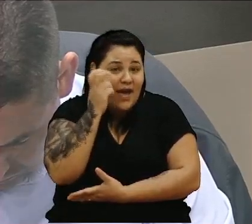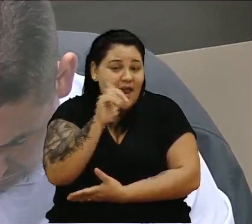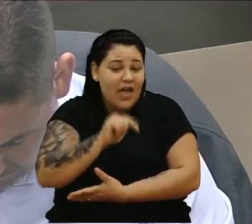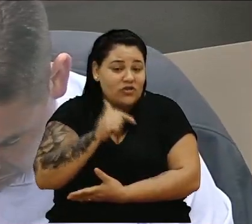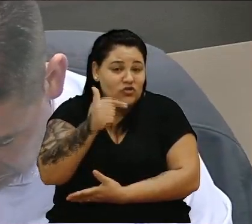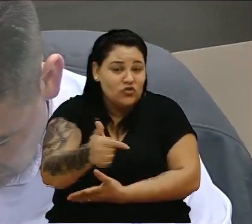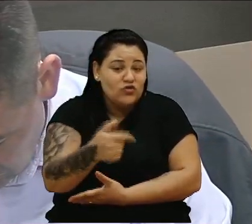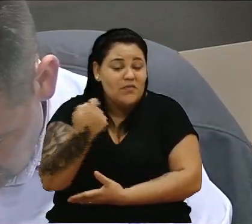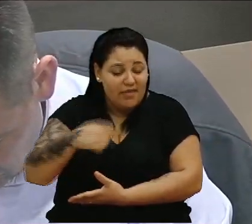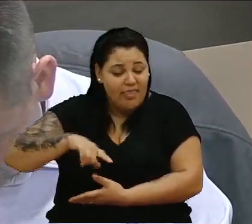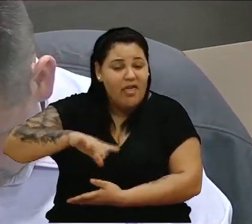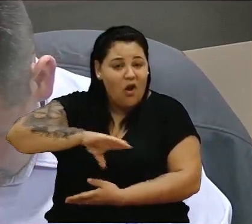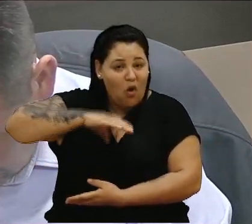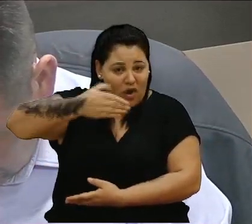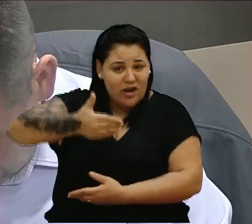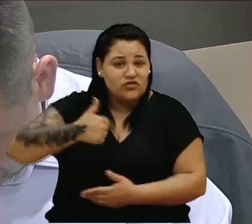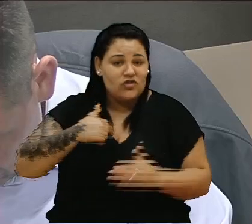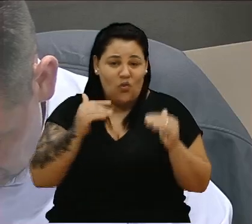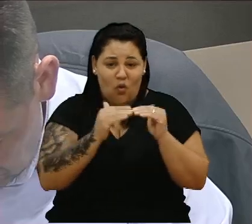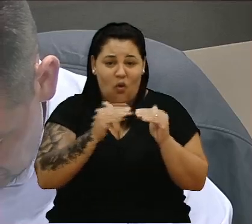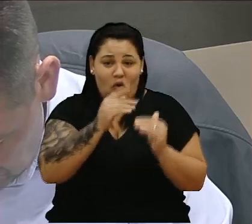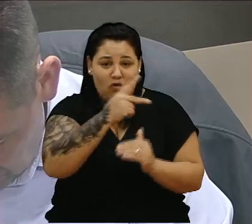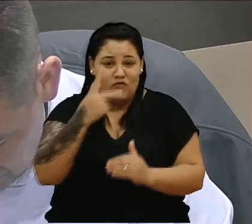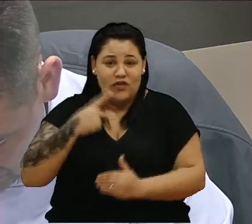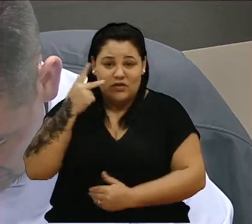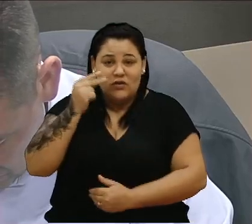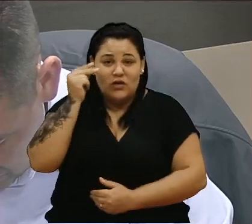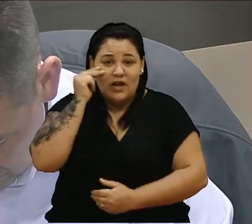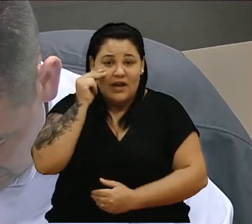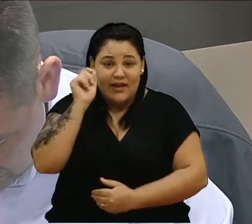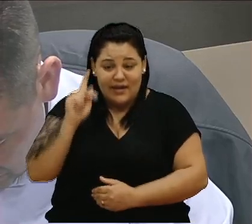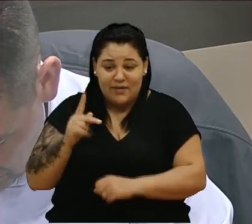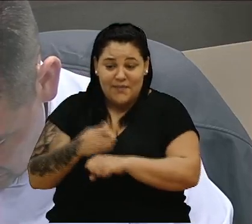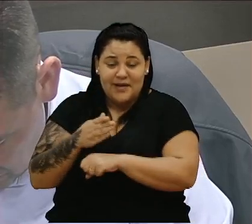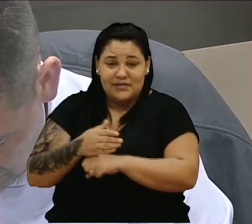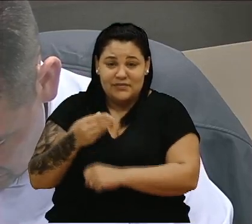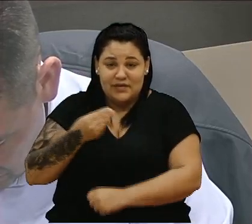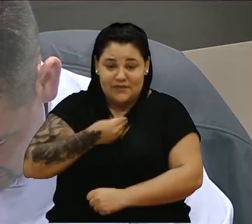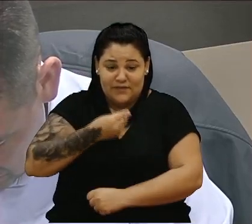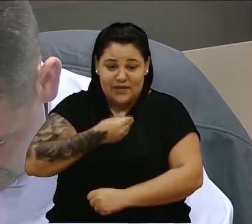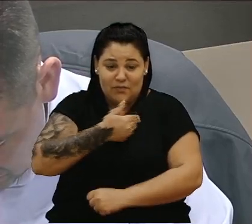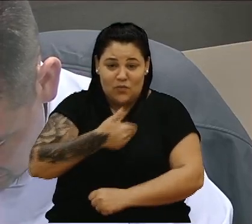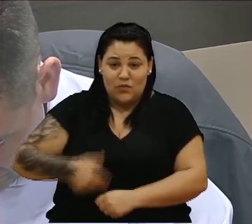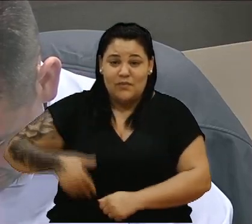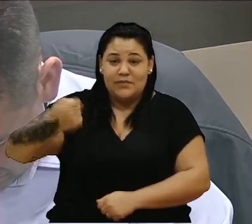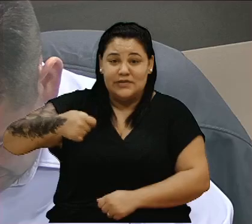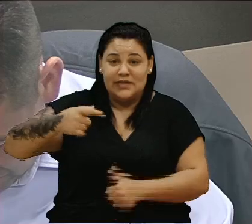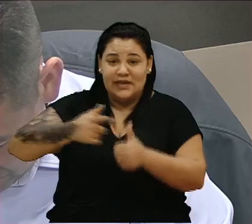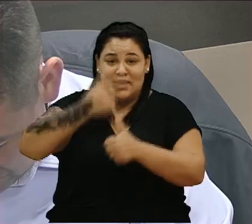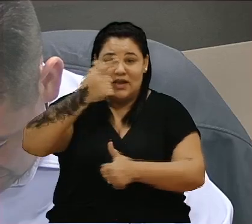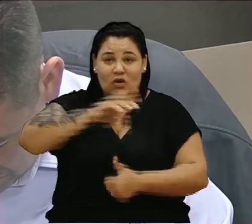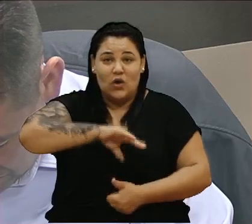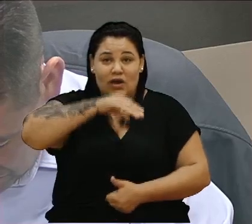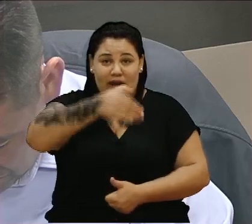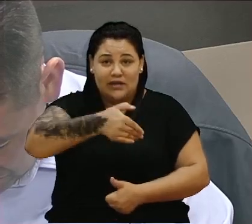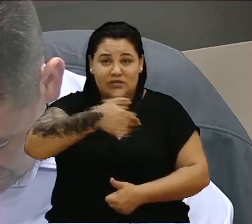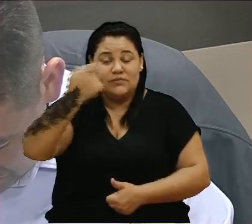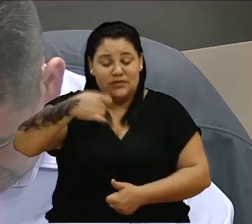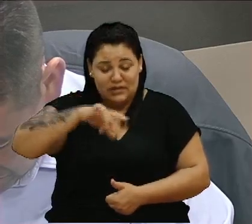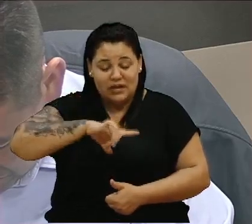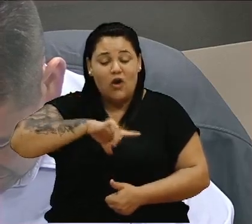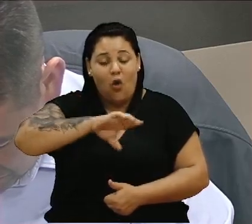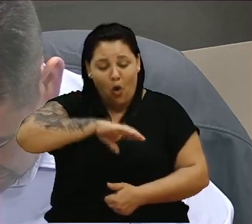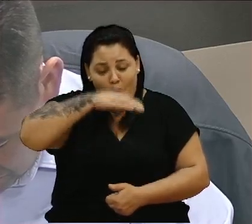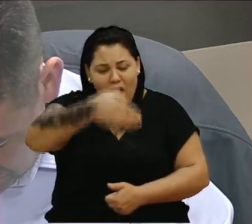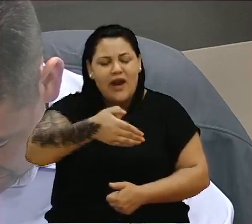eu concordo com o vereador Cláudio, quem está na vida, né, na vida pública deve ter coragem, né, a primeira coisa, então, que tomem coragem de fazer isso,